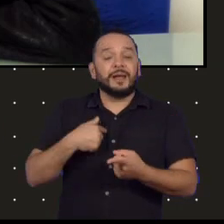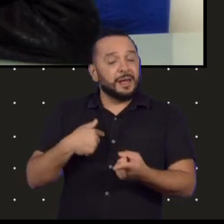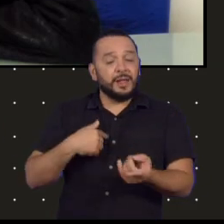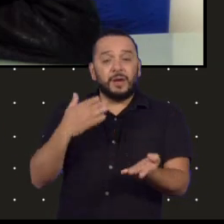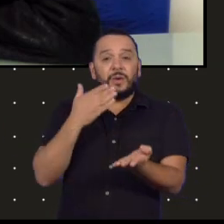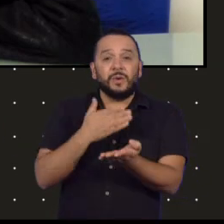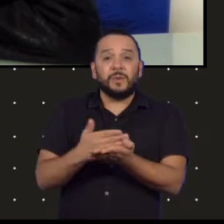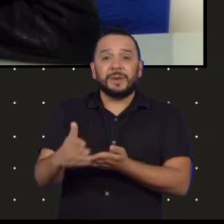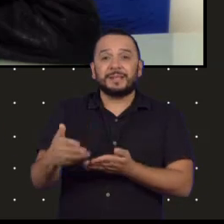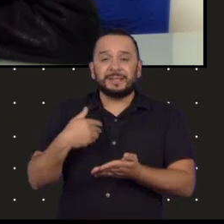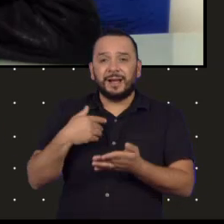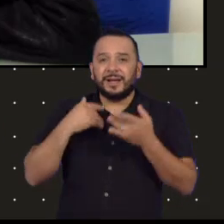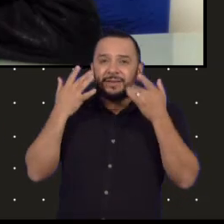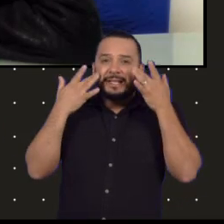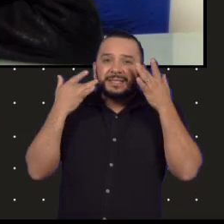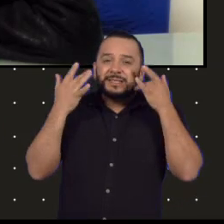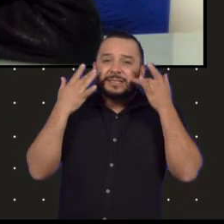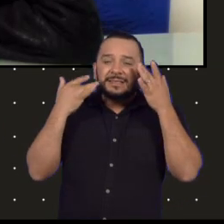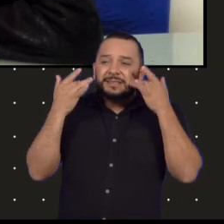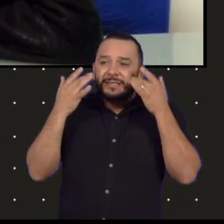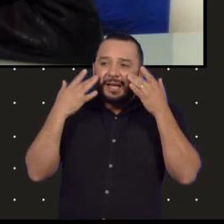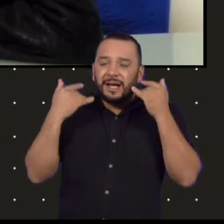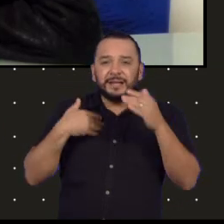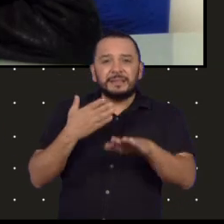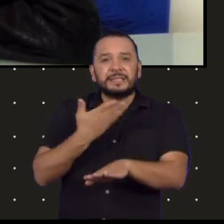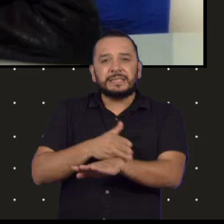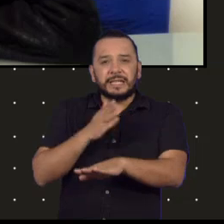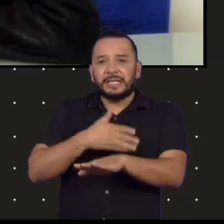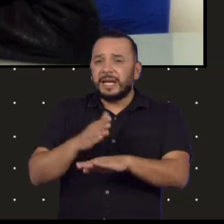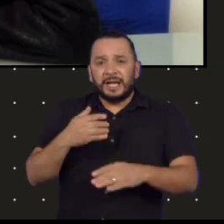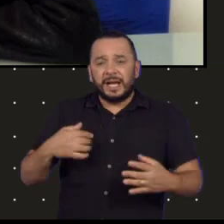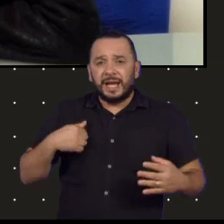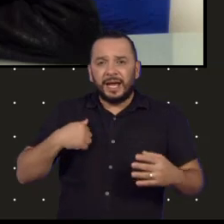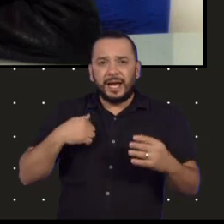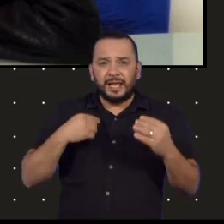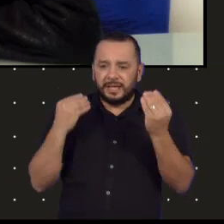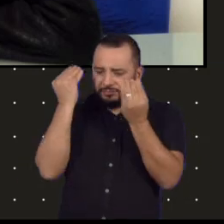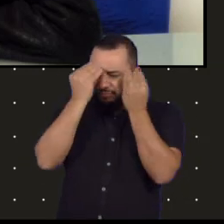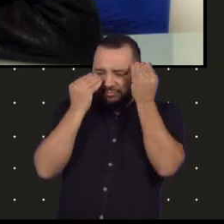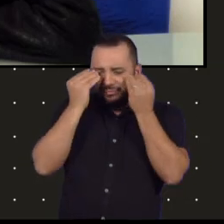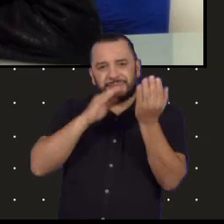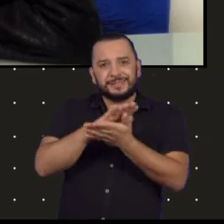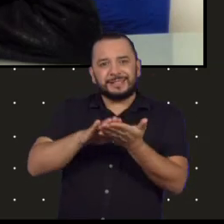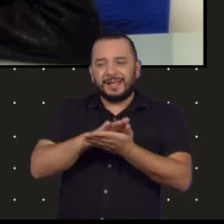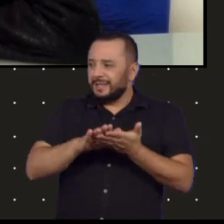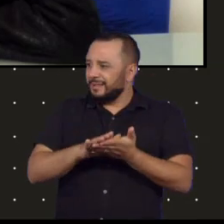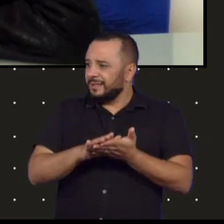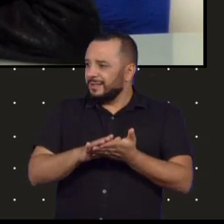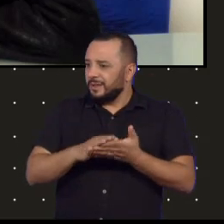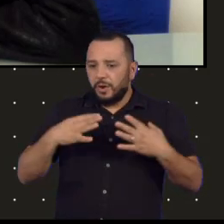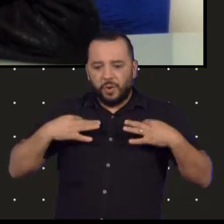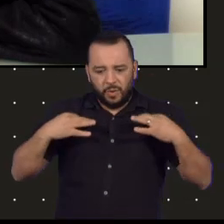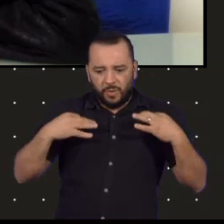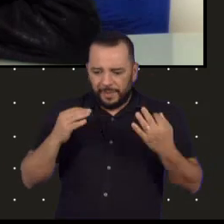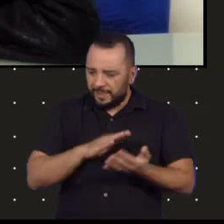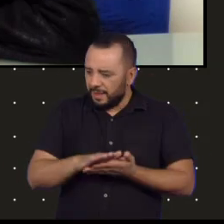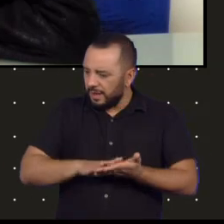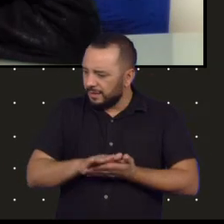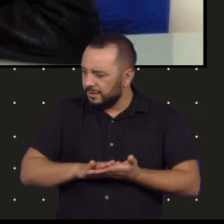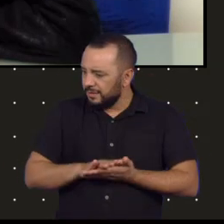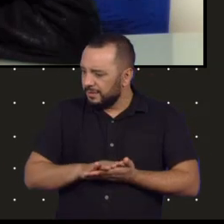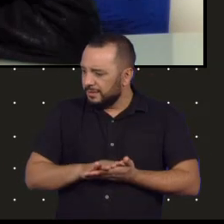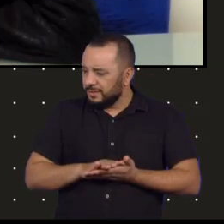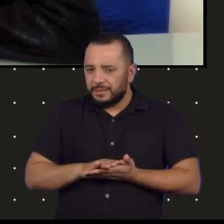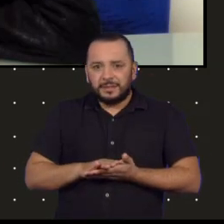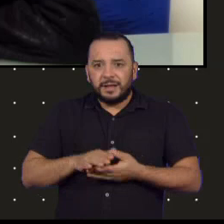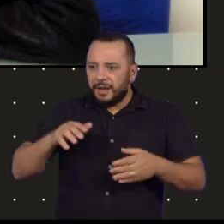e sem usar maquilagem, sem usar figurino, sem cenário, a peça estava